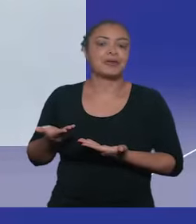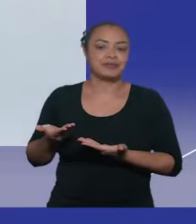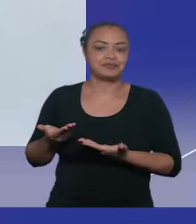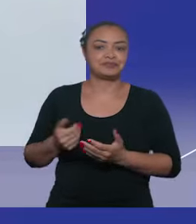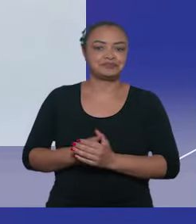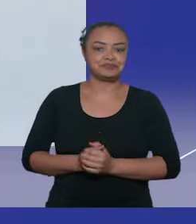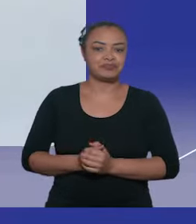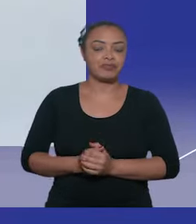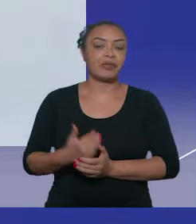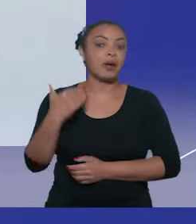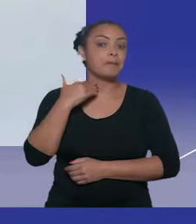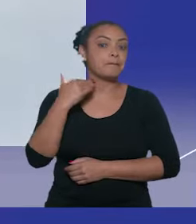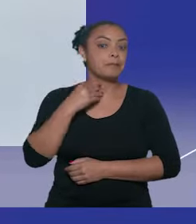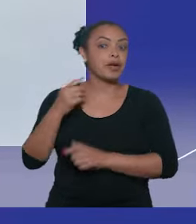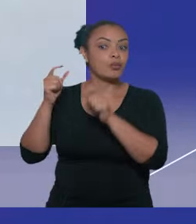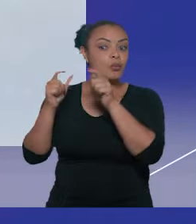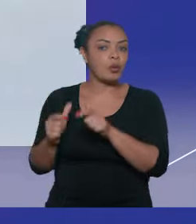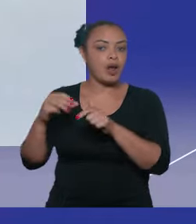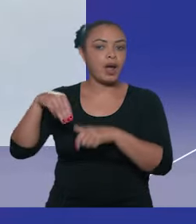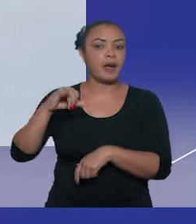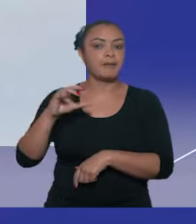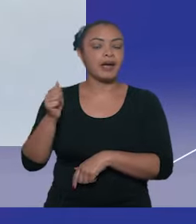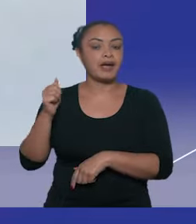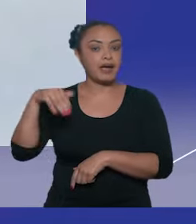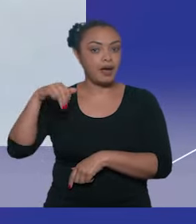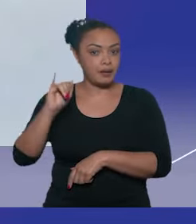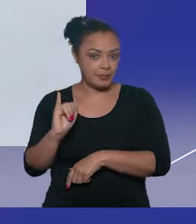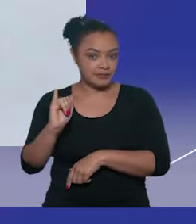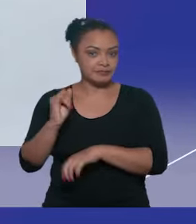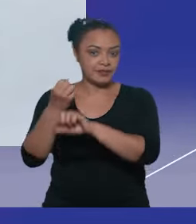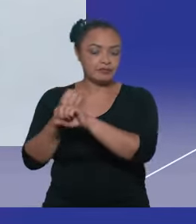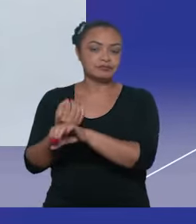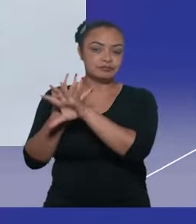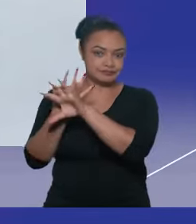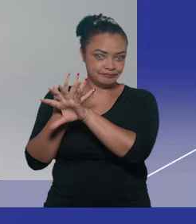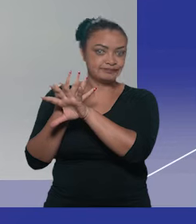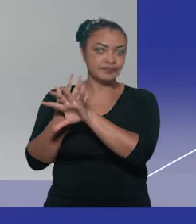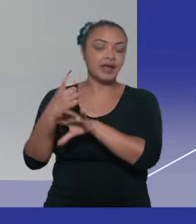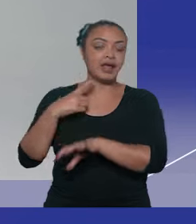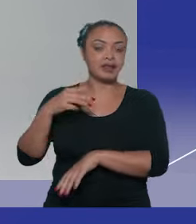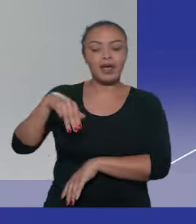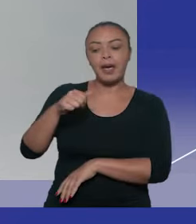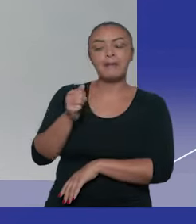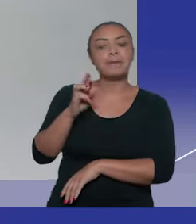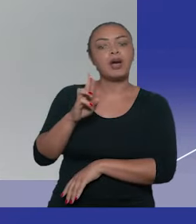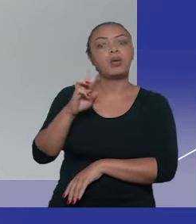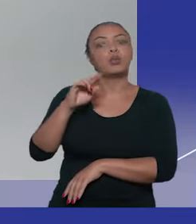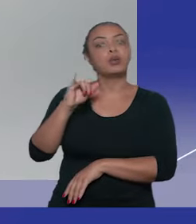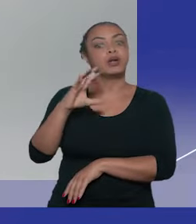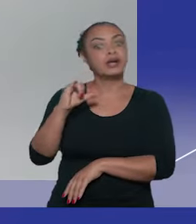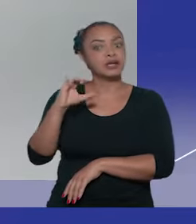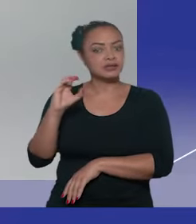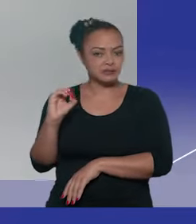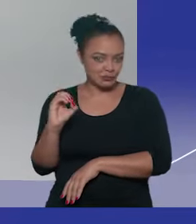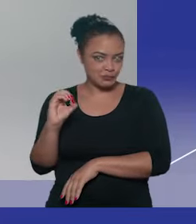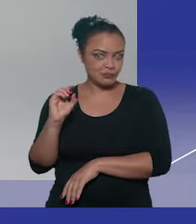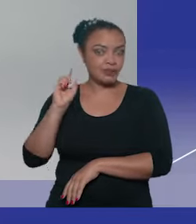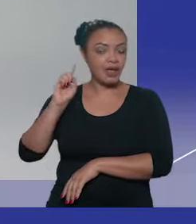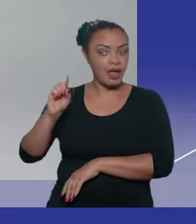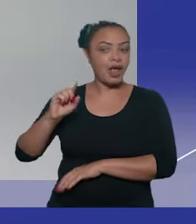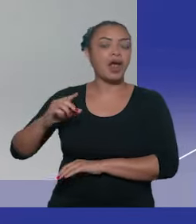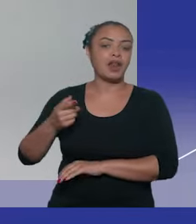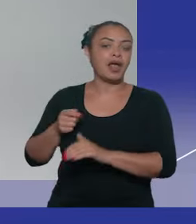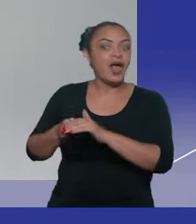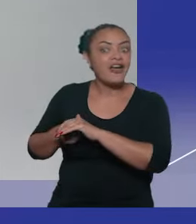receber diretamente do nosso banco em Miami e de maneira online, Maurício Cunha, que é o CIO do